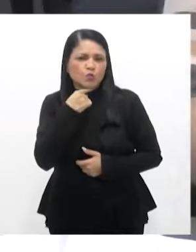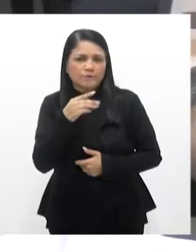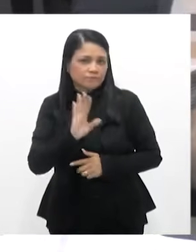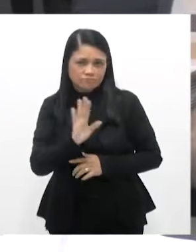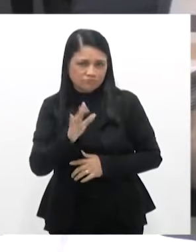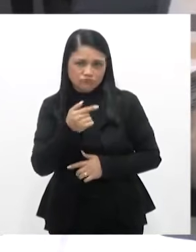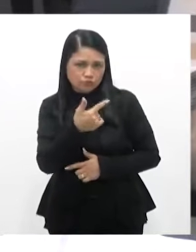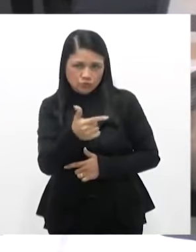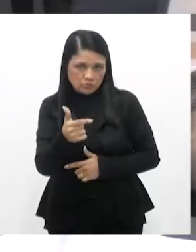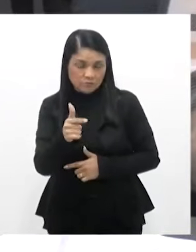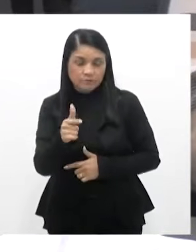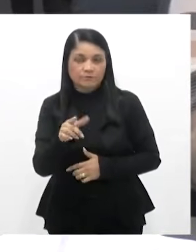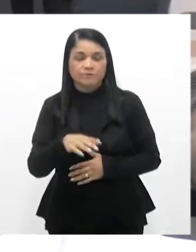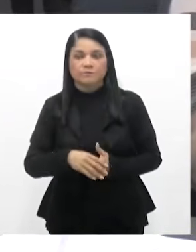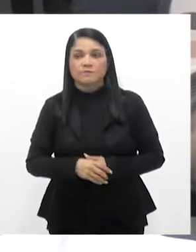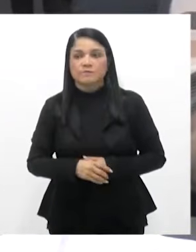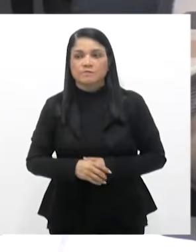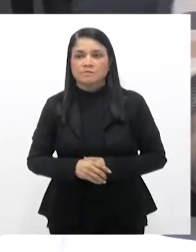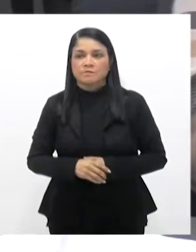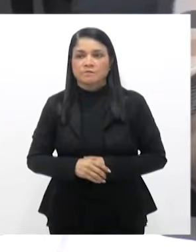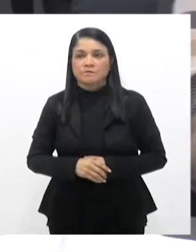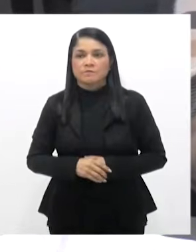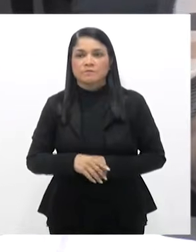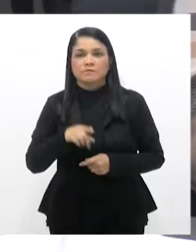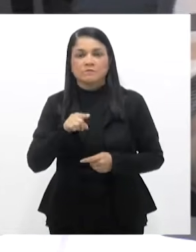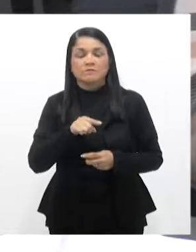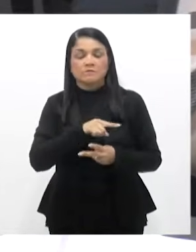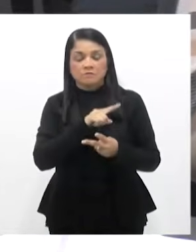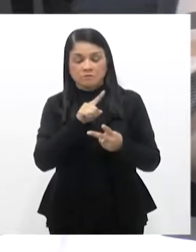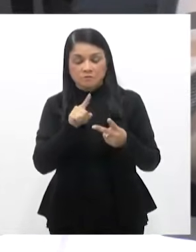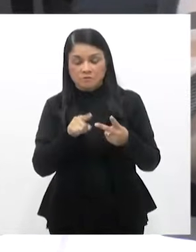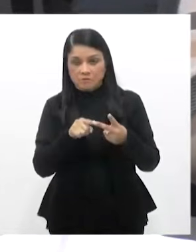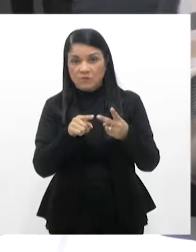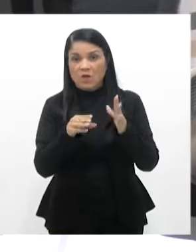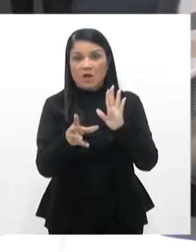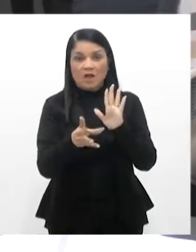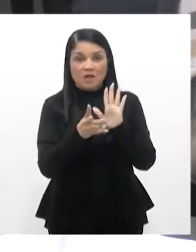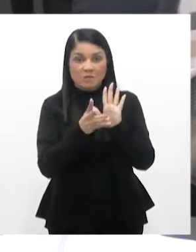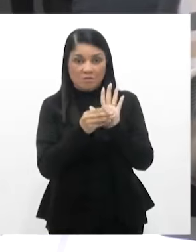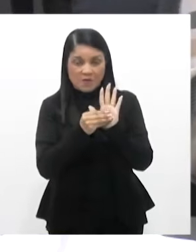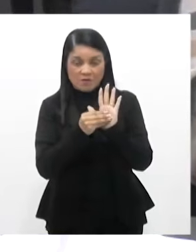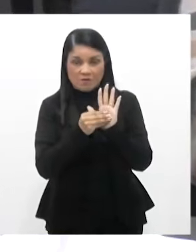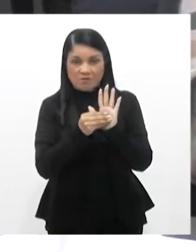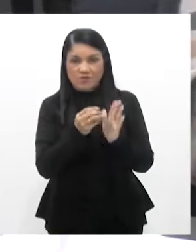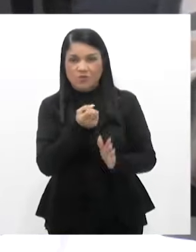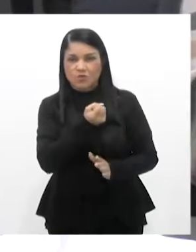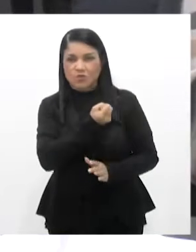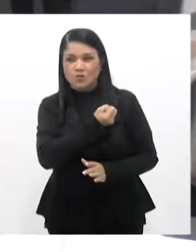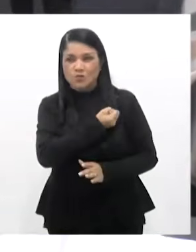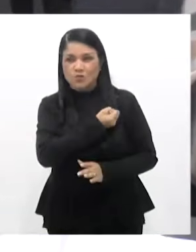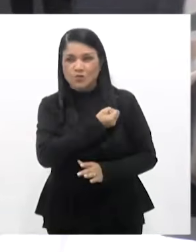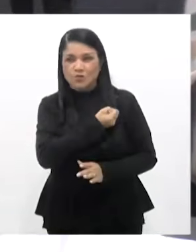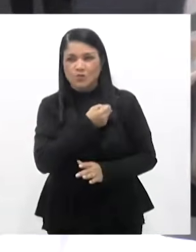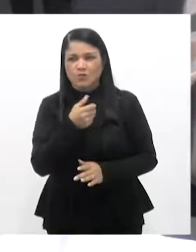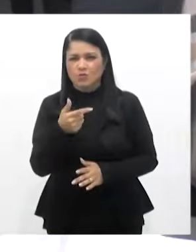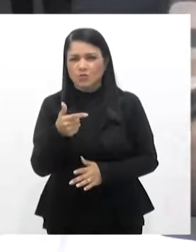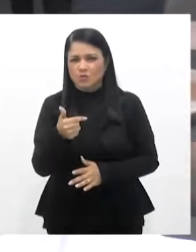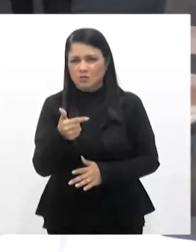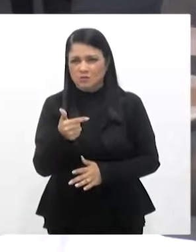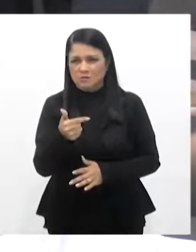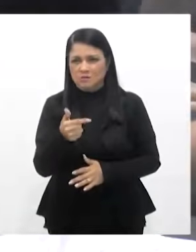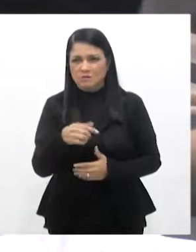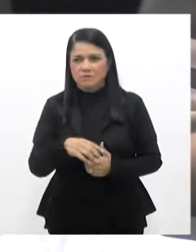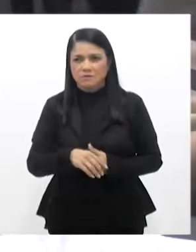O óbice vem na sua emenda número 11.